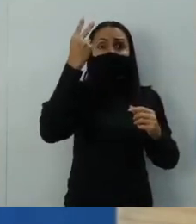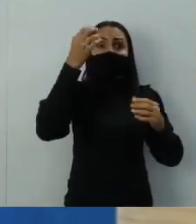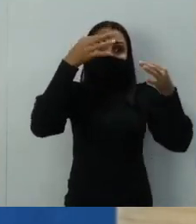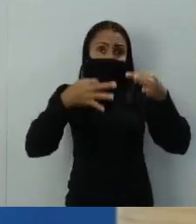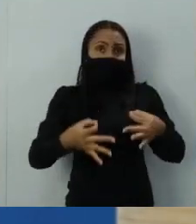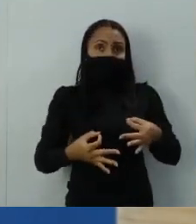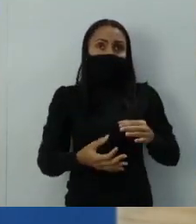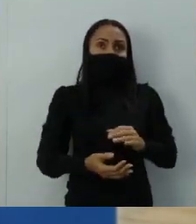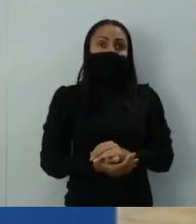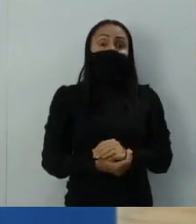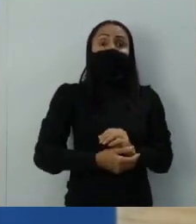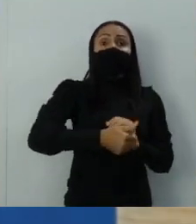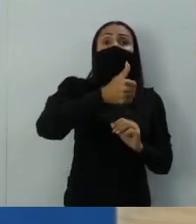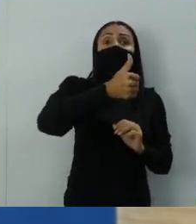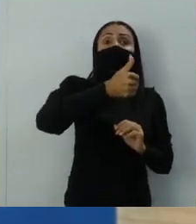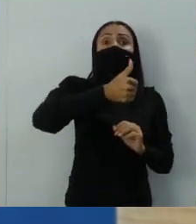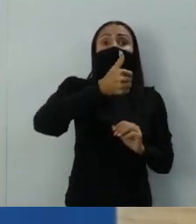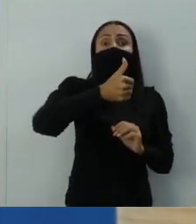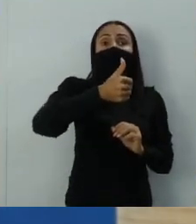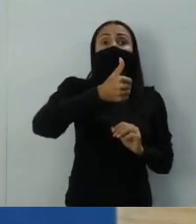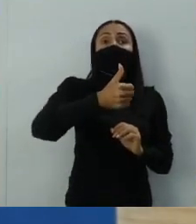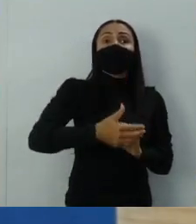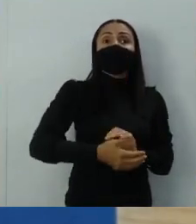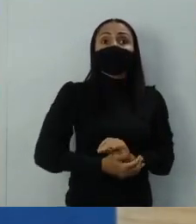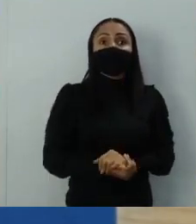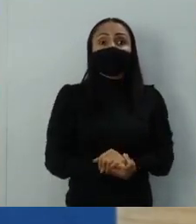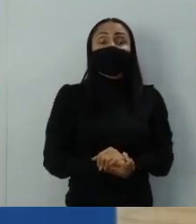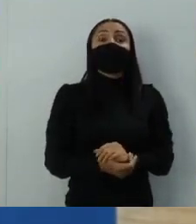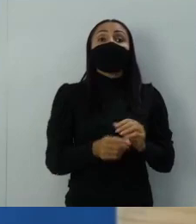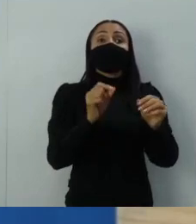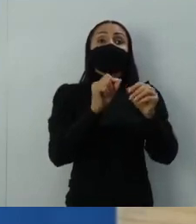coisa, número 1, é fazer o seguinte: